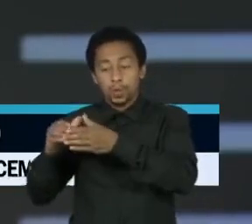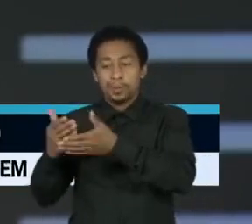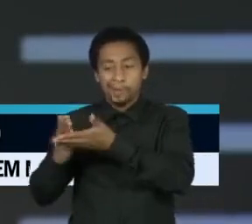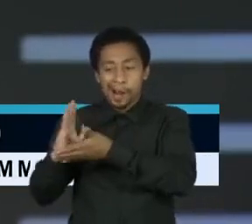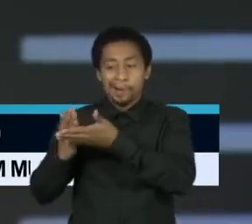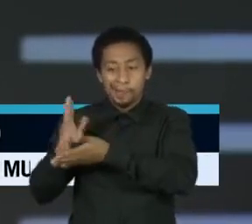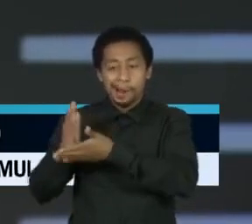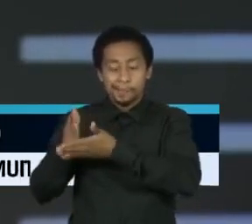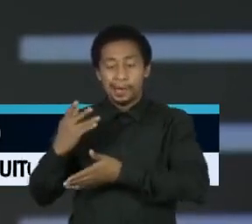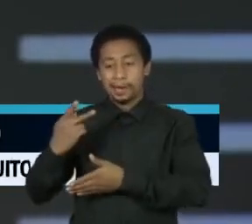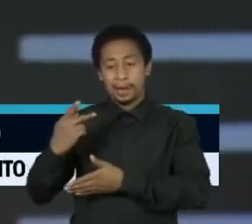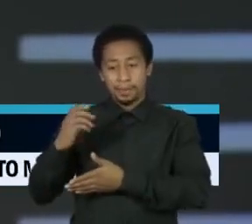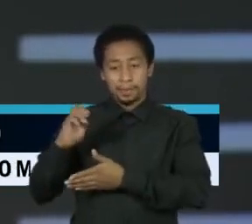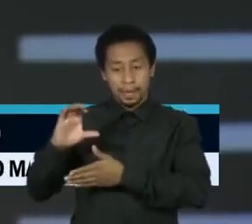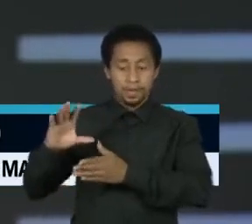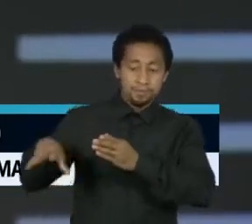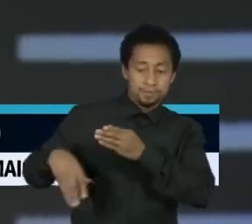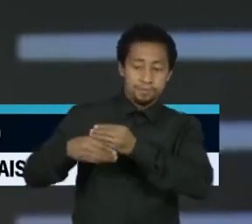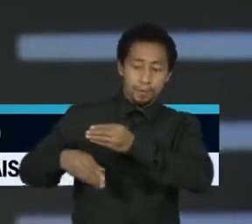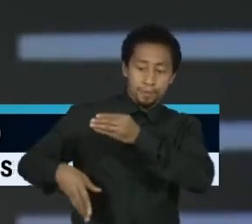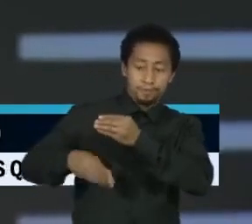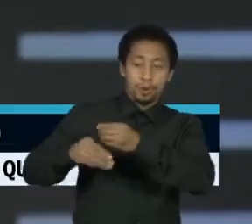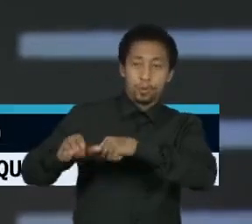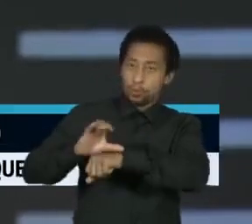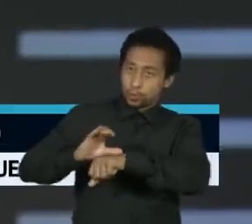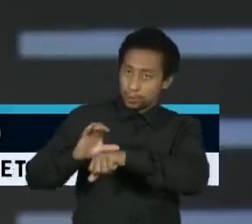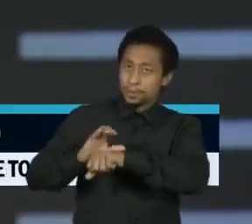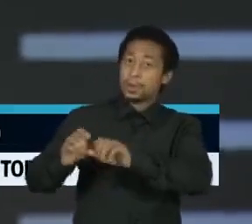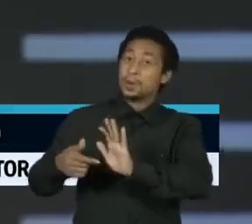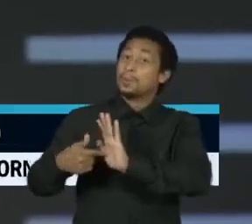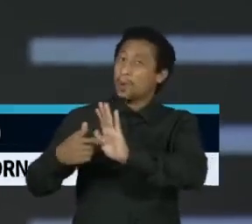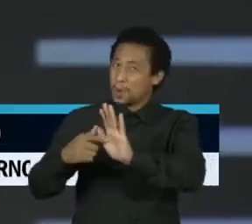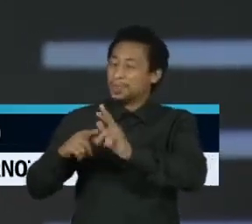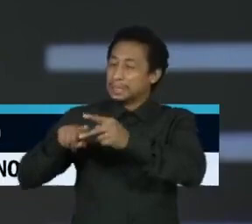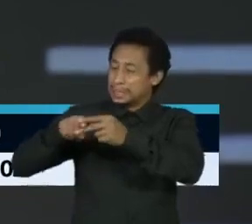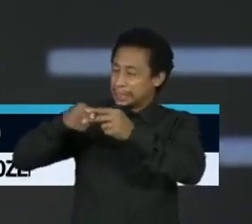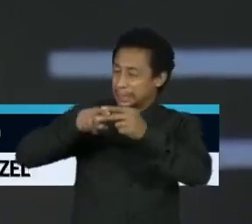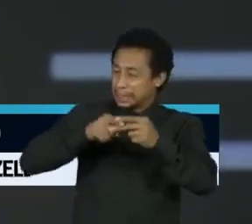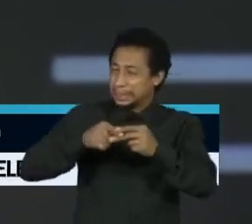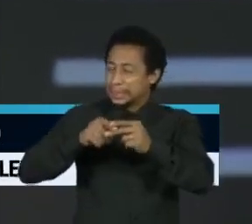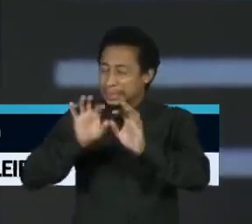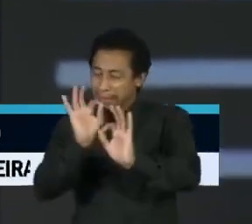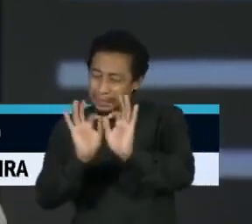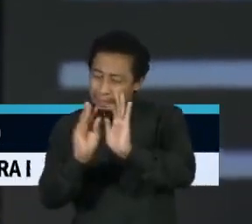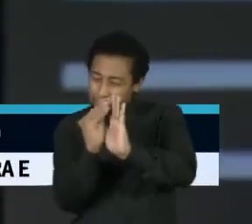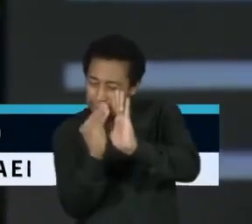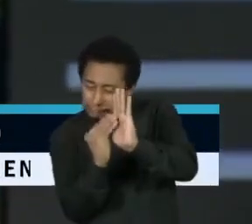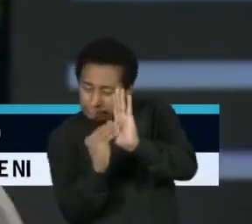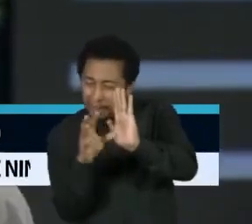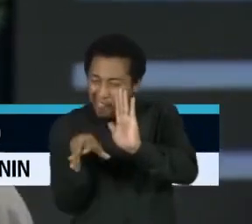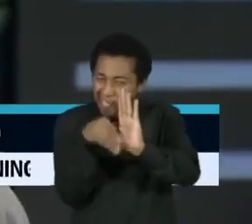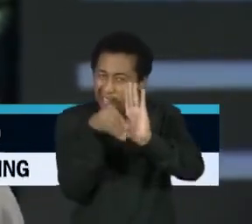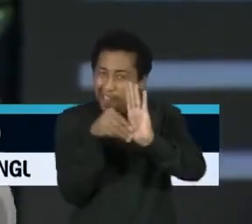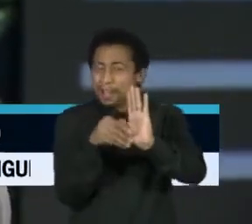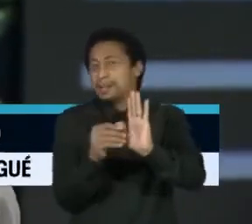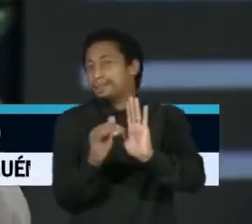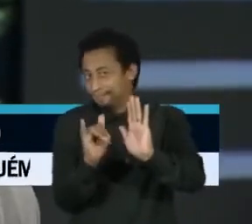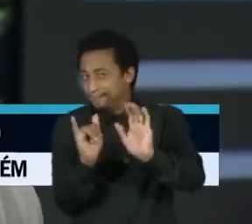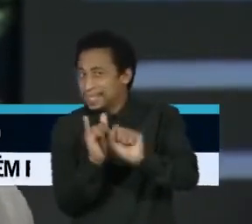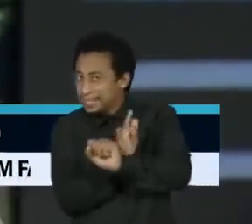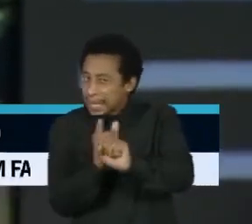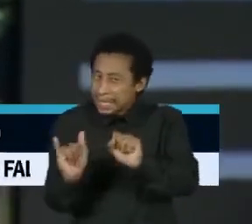vai como que criando gambiarras, certo? Você vai criando situações